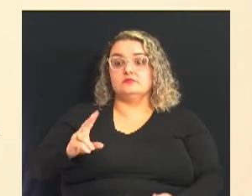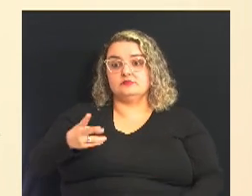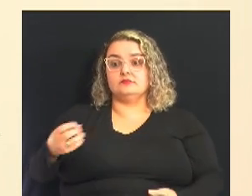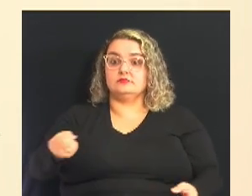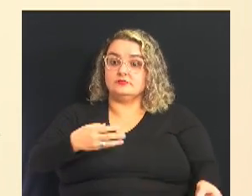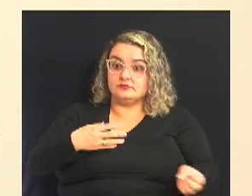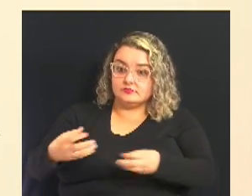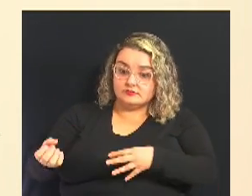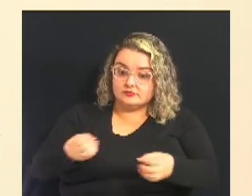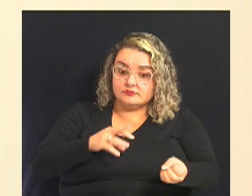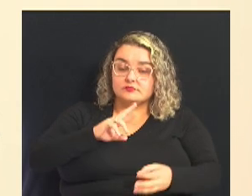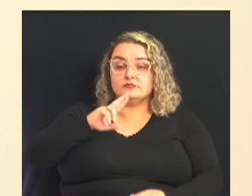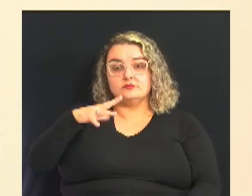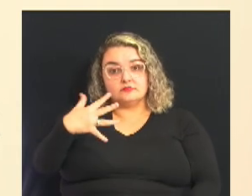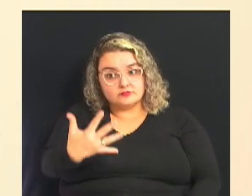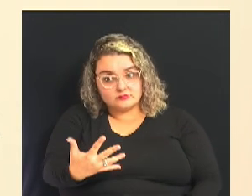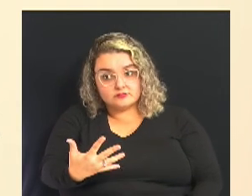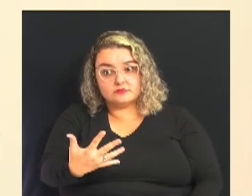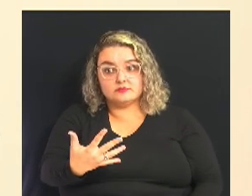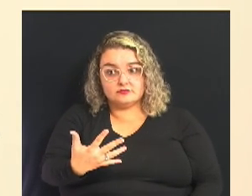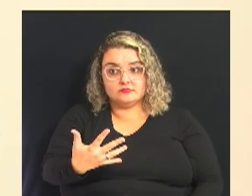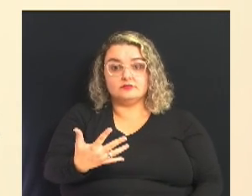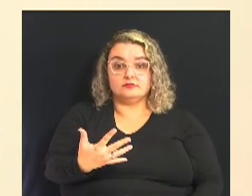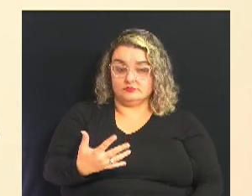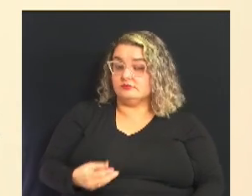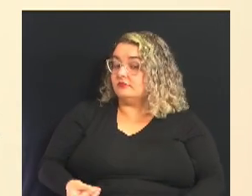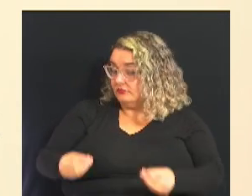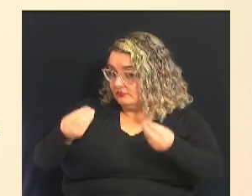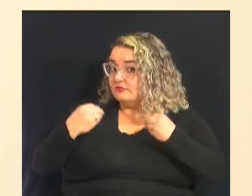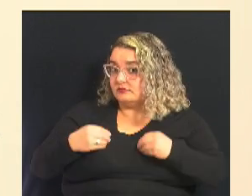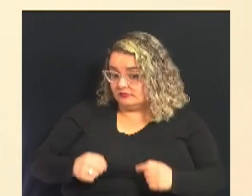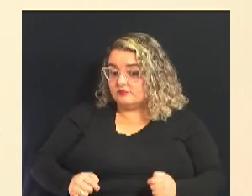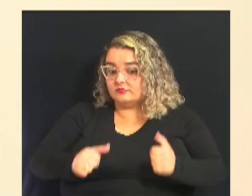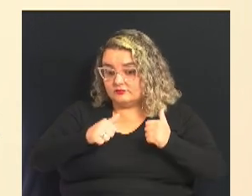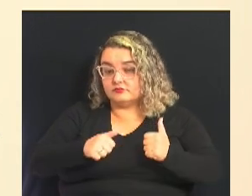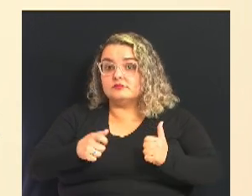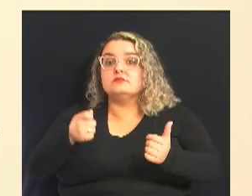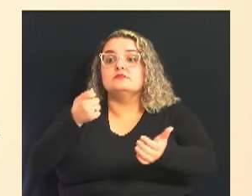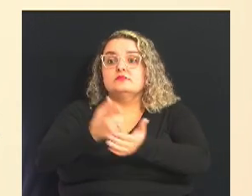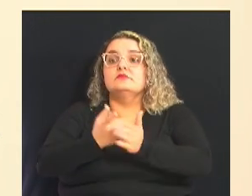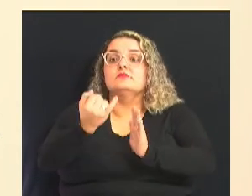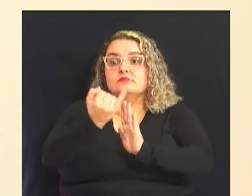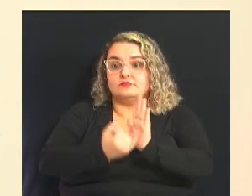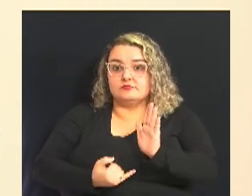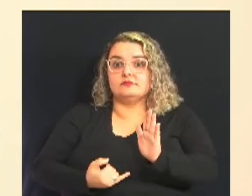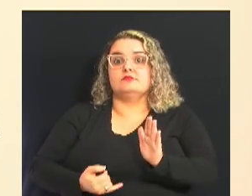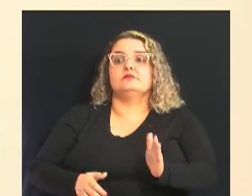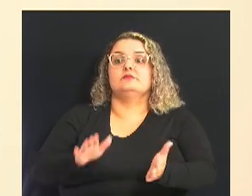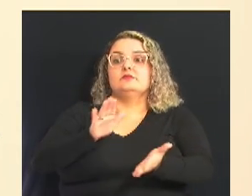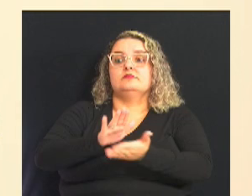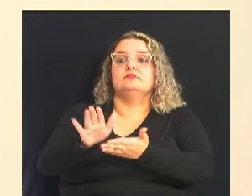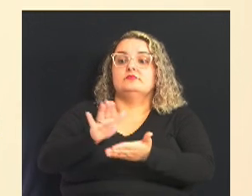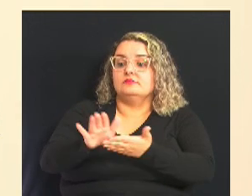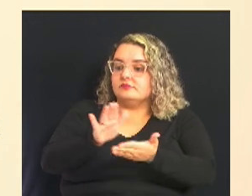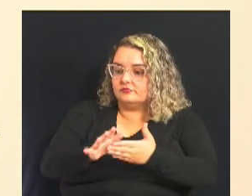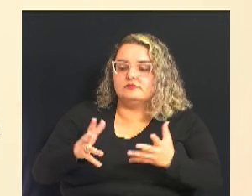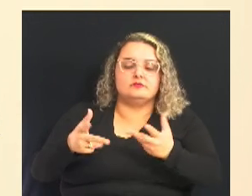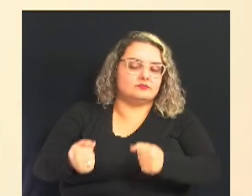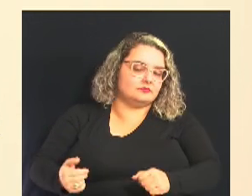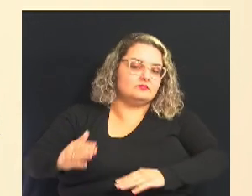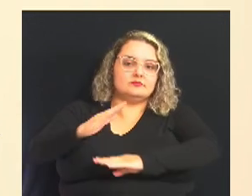buscando soluções que vão trazer benefício ao pagador de imposto, que é o que custeia toda a estrutura da Câmara, inclusive a